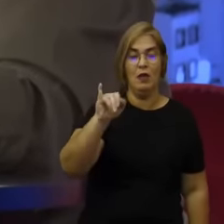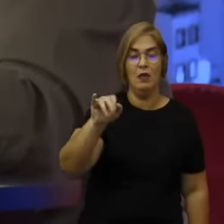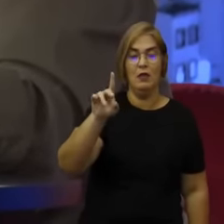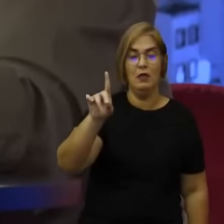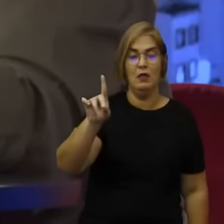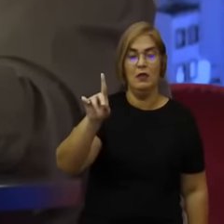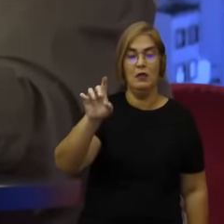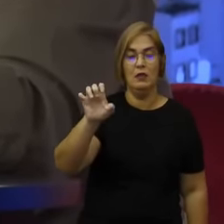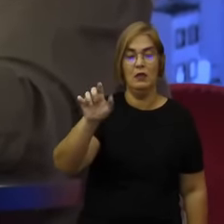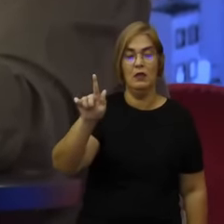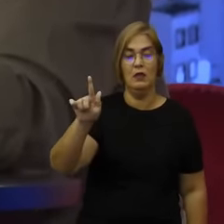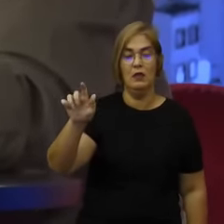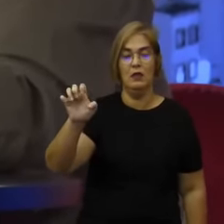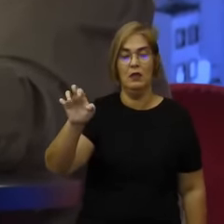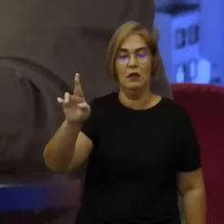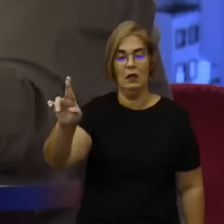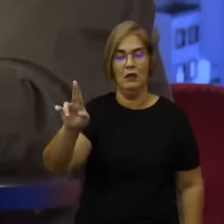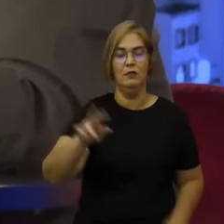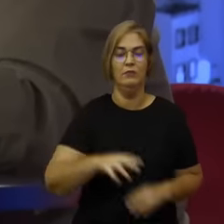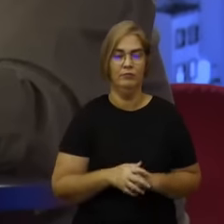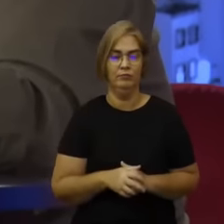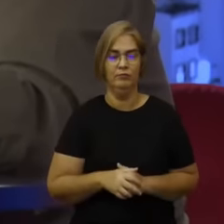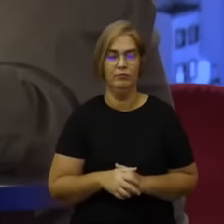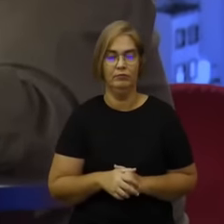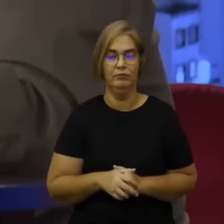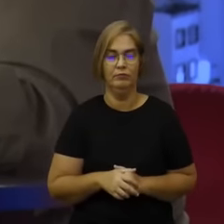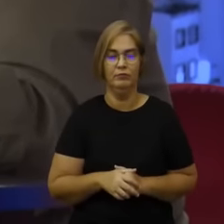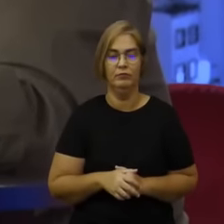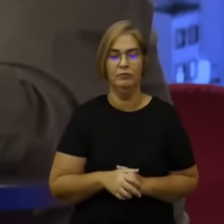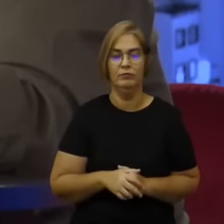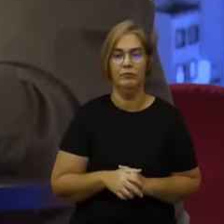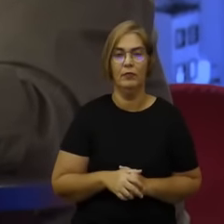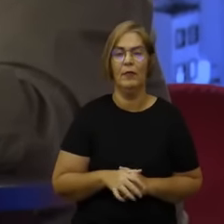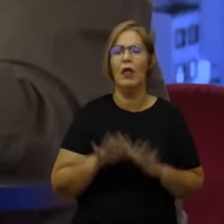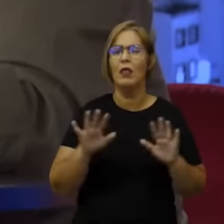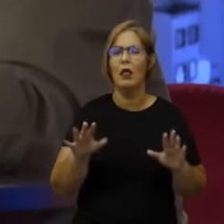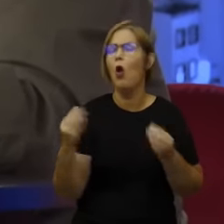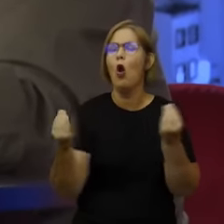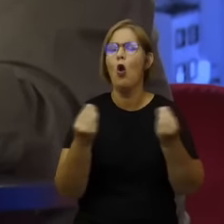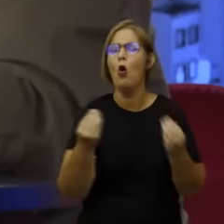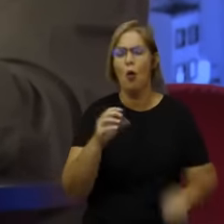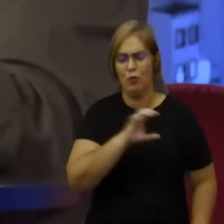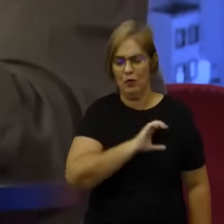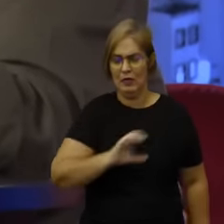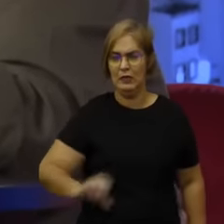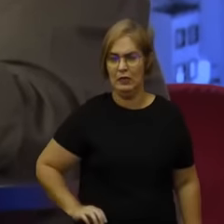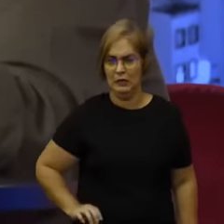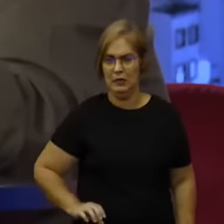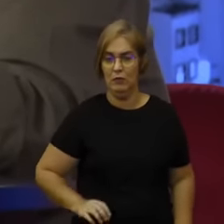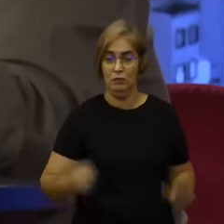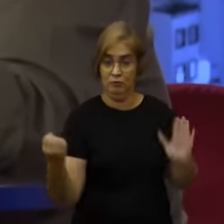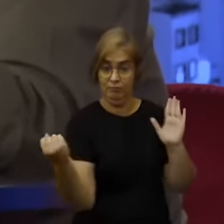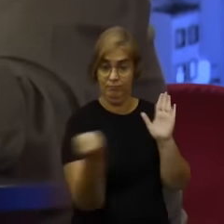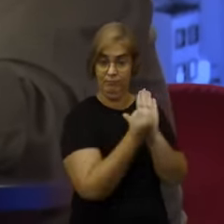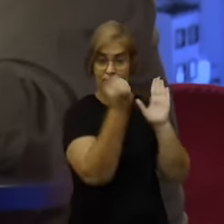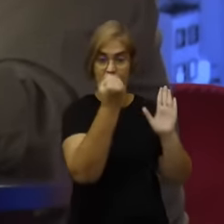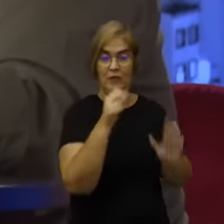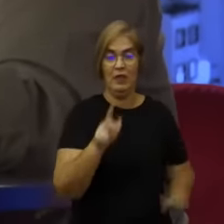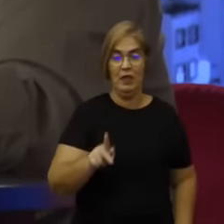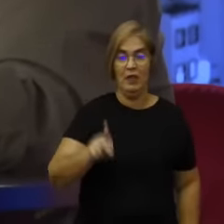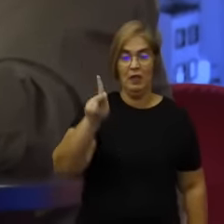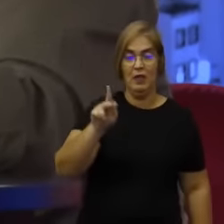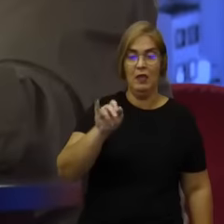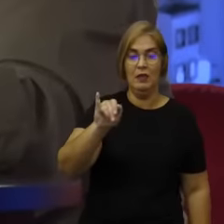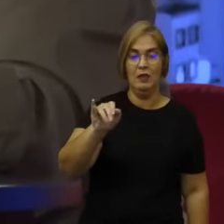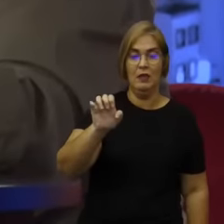cristão? O existencialismo de Kirkegard? Ora, Kirkegard, o, digamos, a a premissa do